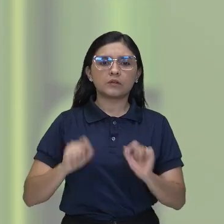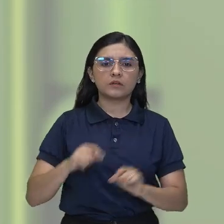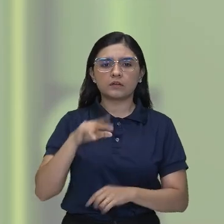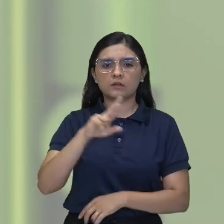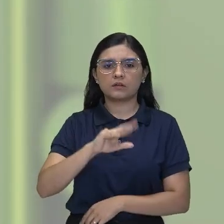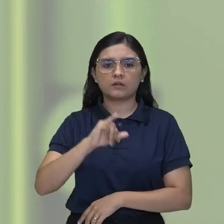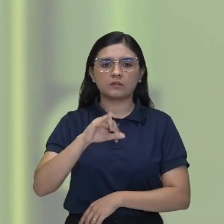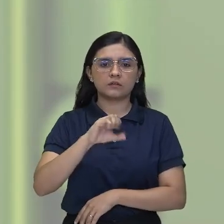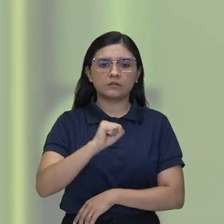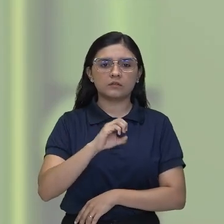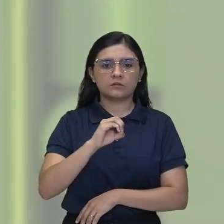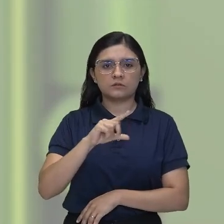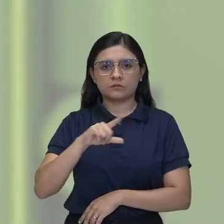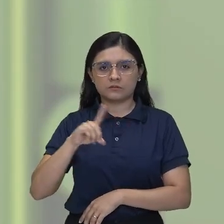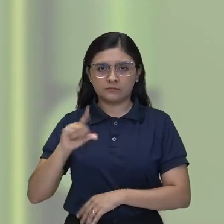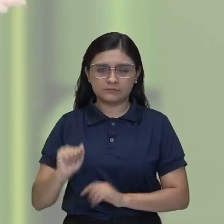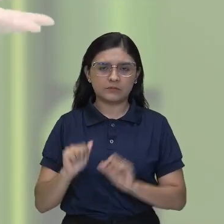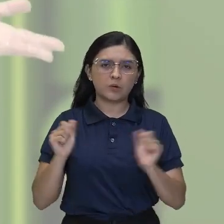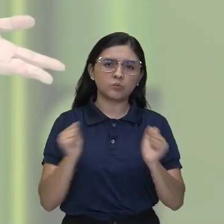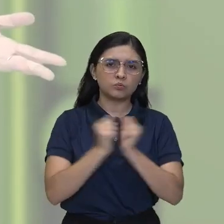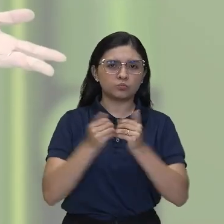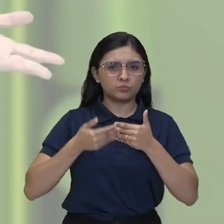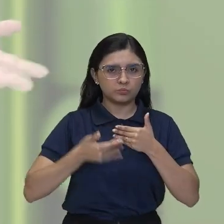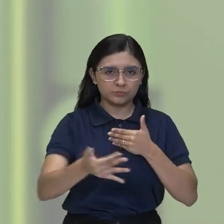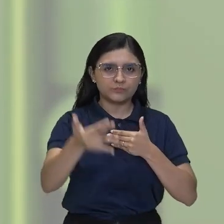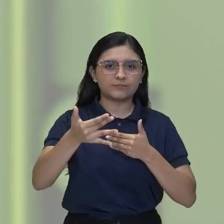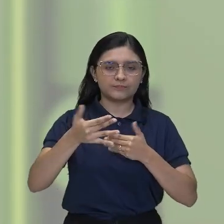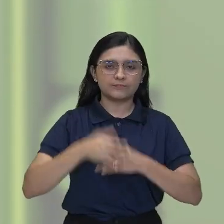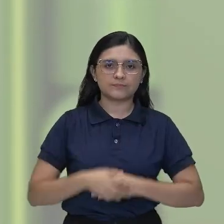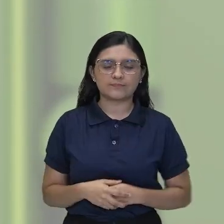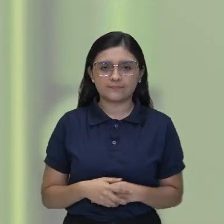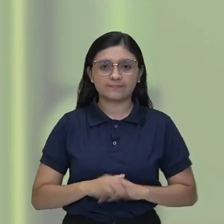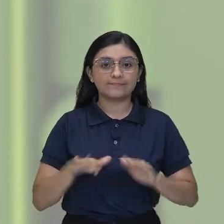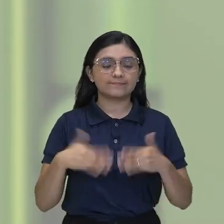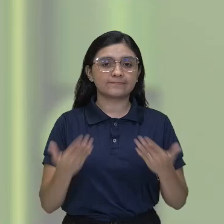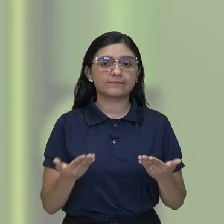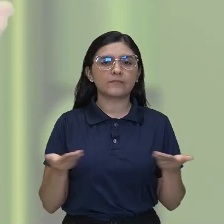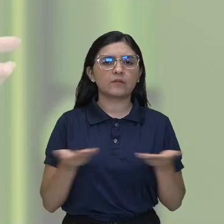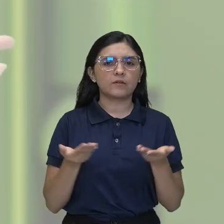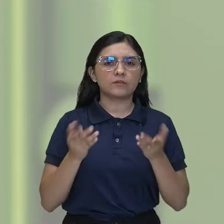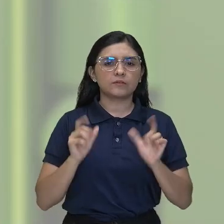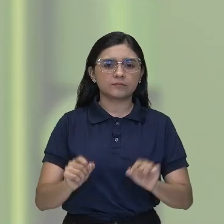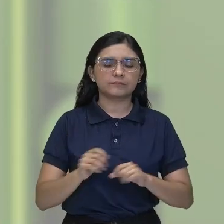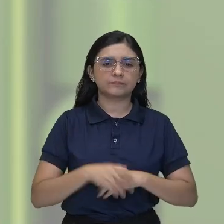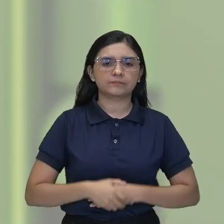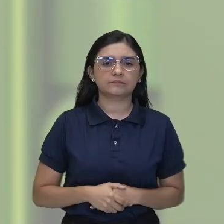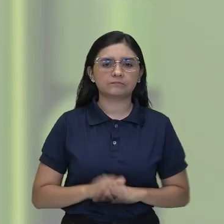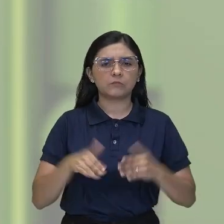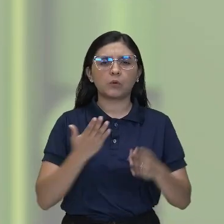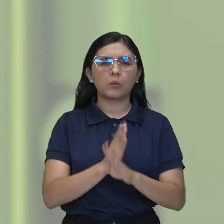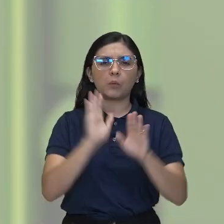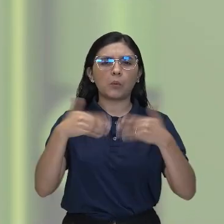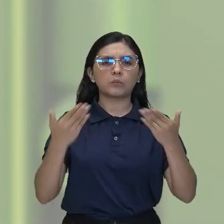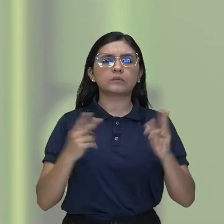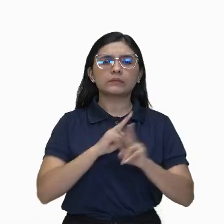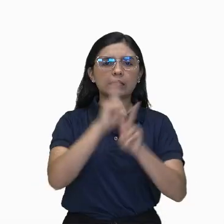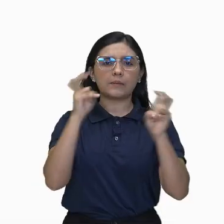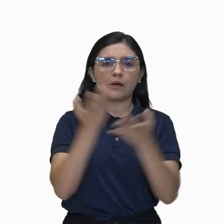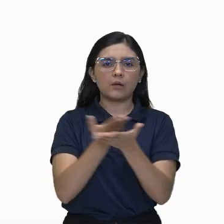Farias e irei acompanhá-los aí nesta jornada. Vamos lá descobrir qual o tema da